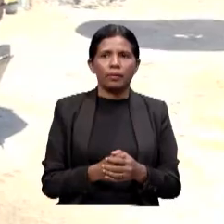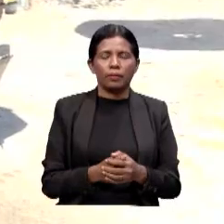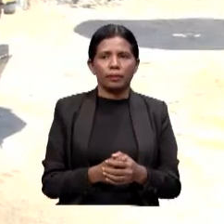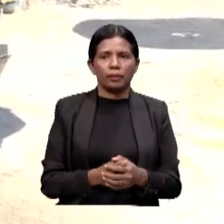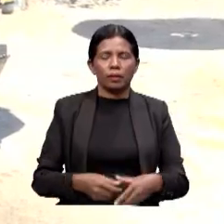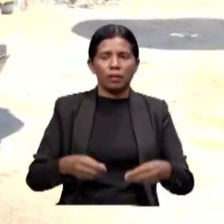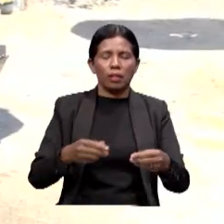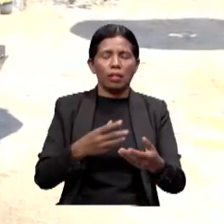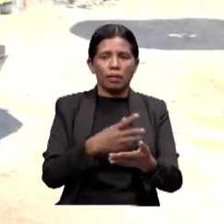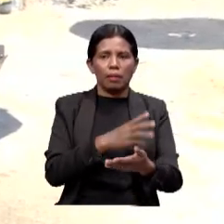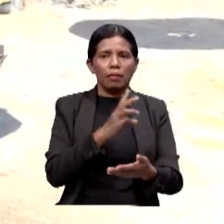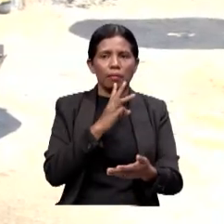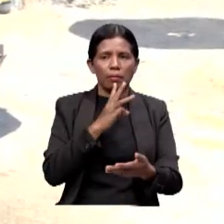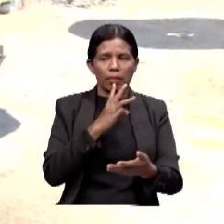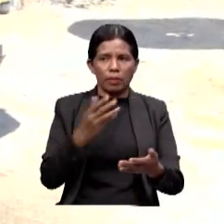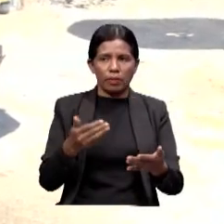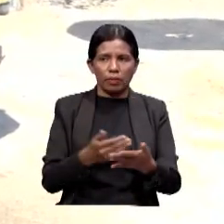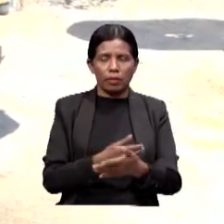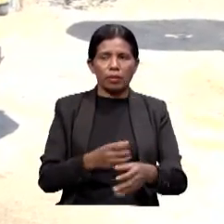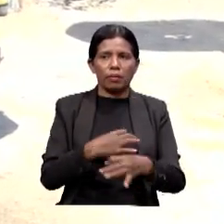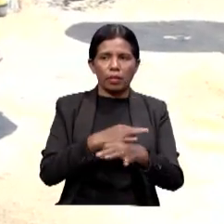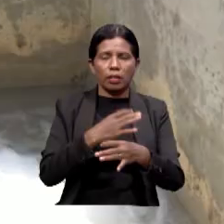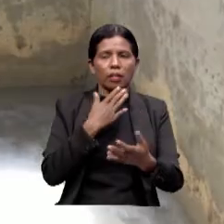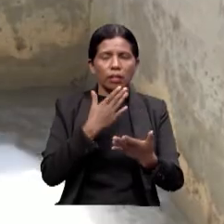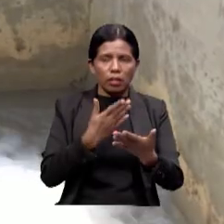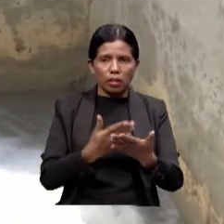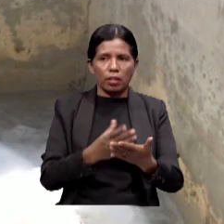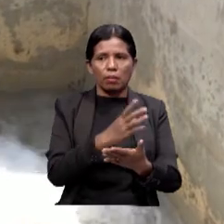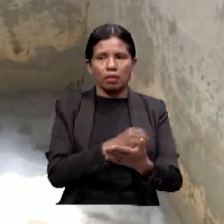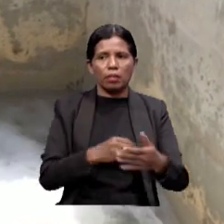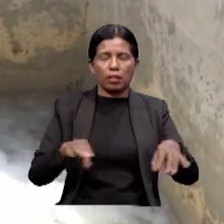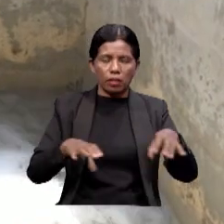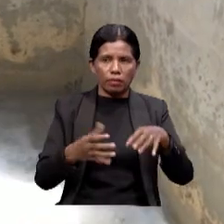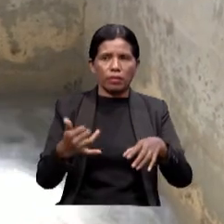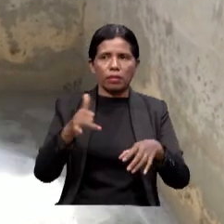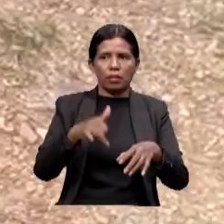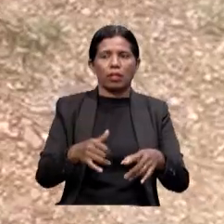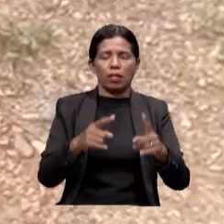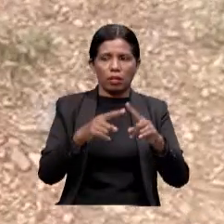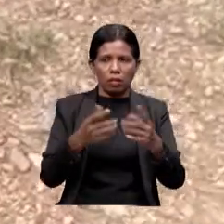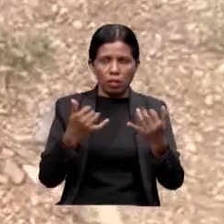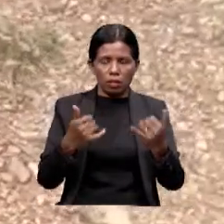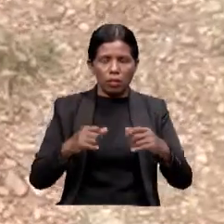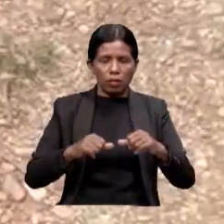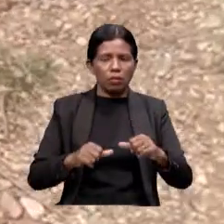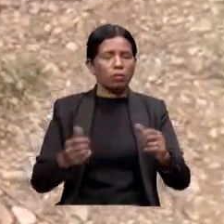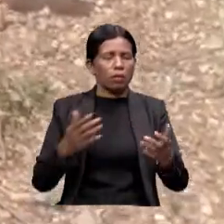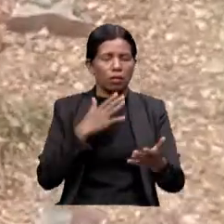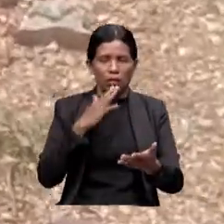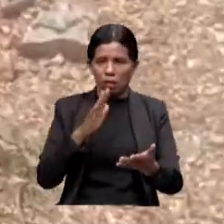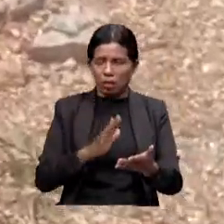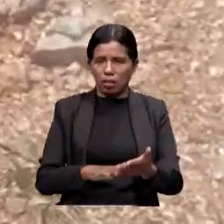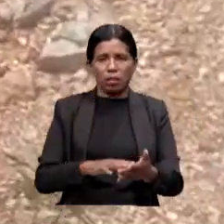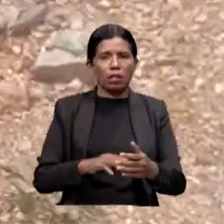promoção projeto melhoramento fon, se bela dia dia clutang, sistema sirenebe, oras ne laula diak, no dadão